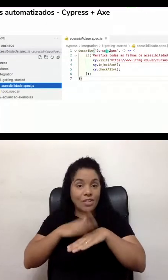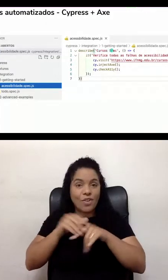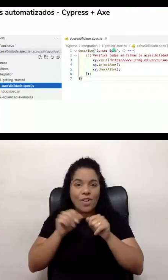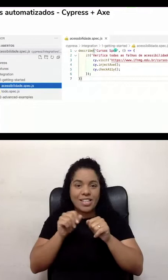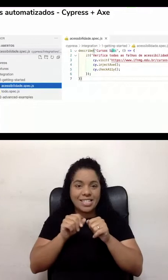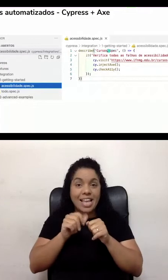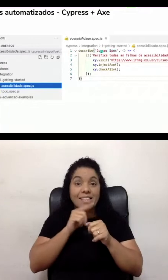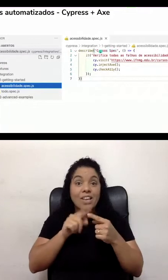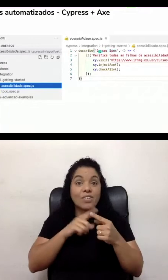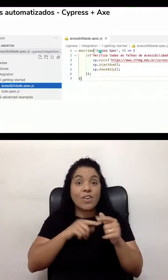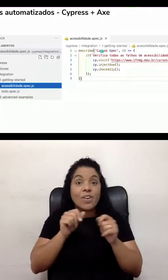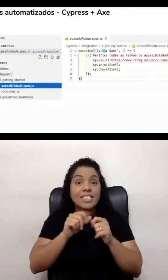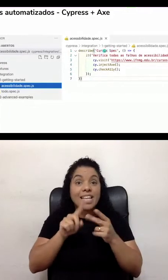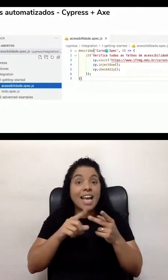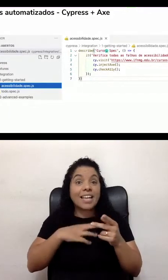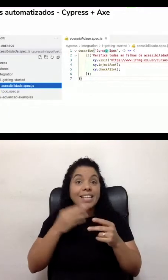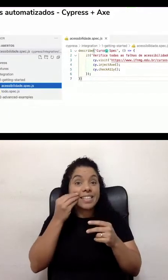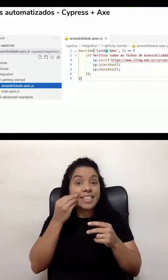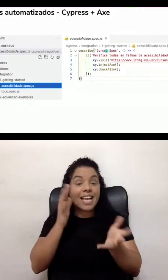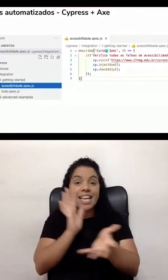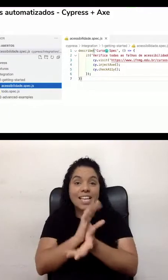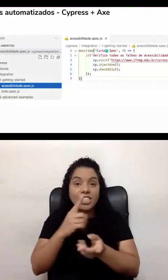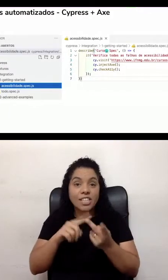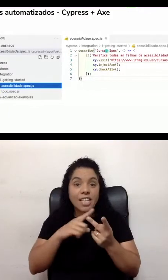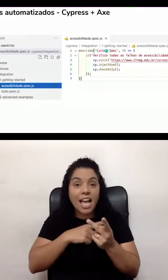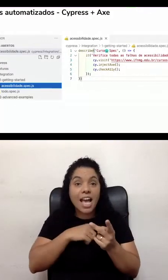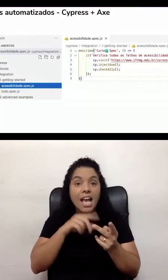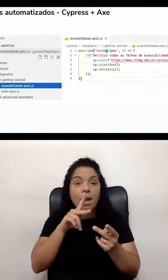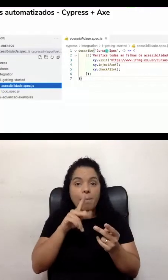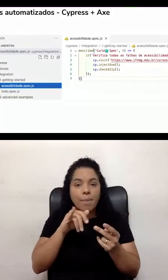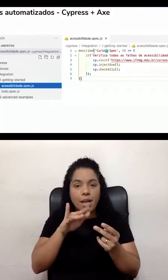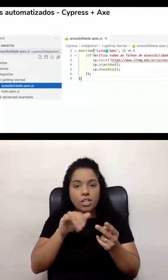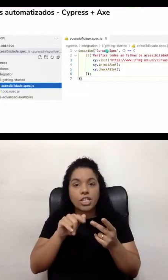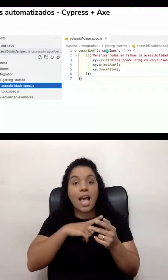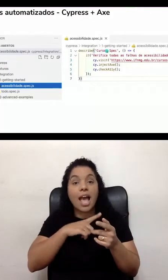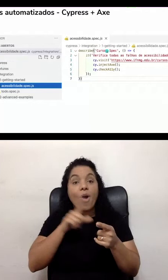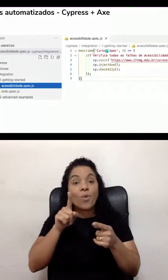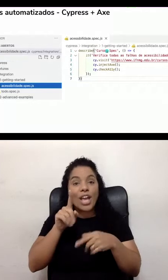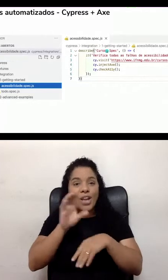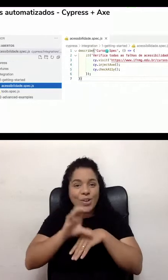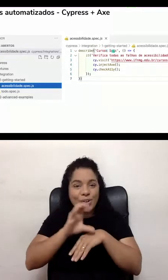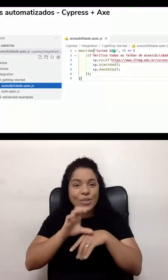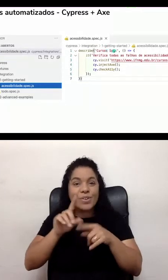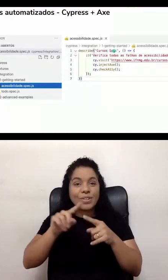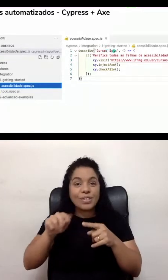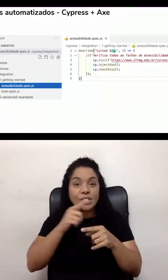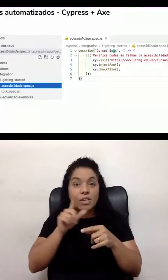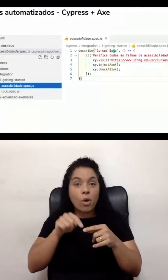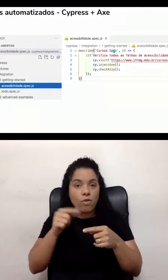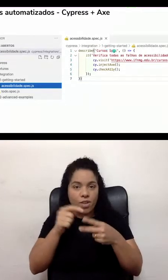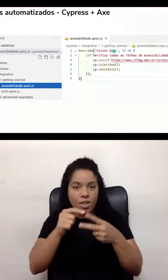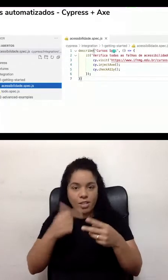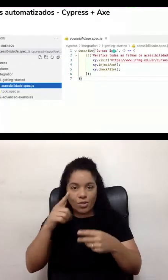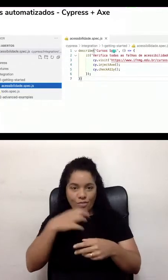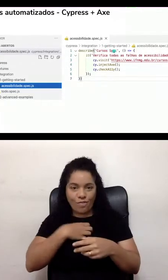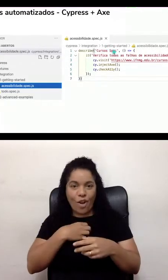Então, eu vou realizar teste na página curso, igual a gente fez lá com das duas outras formas. E o